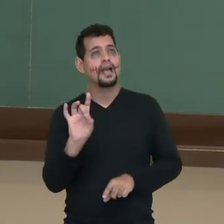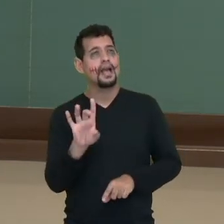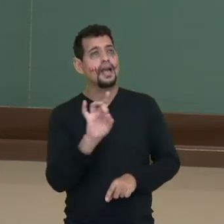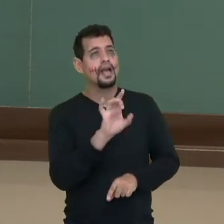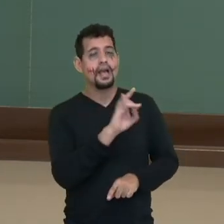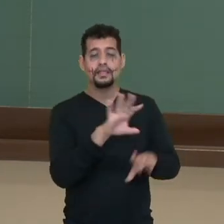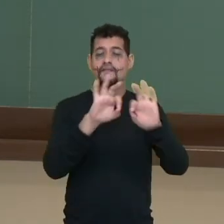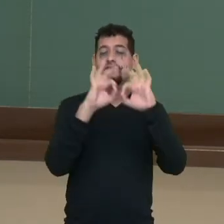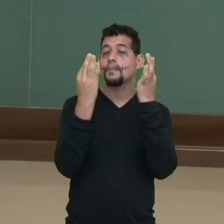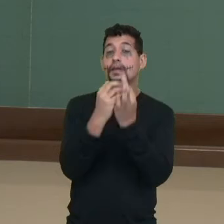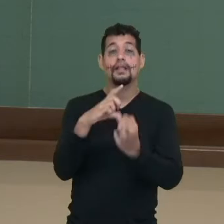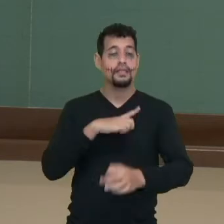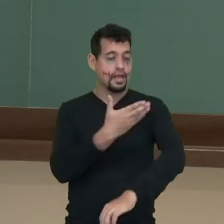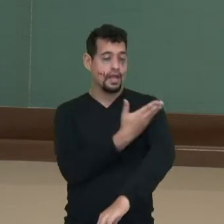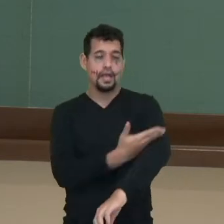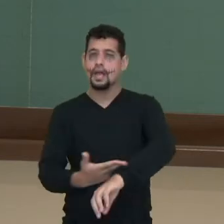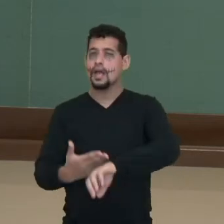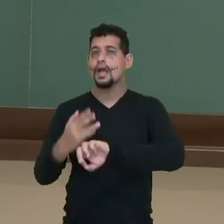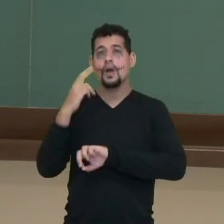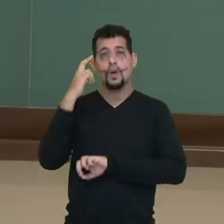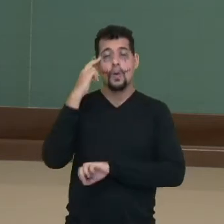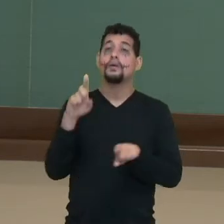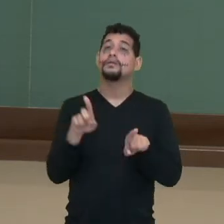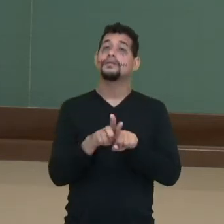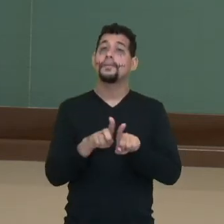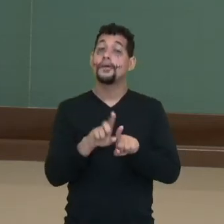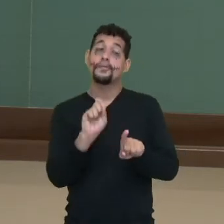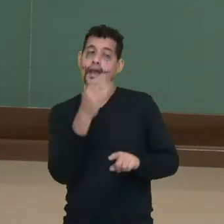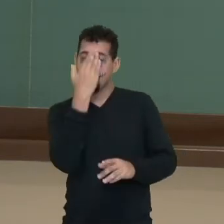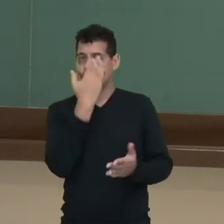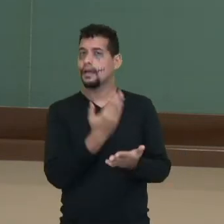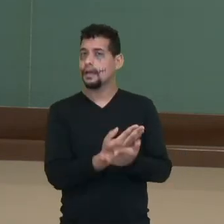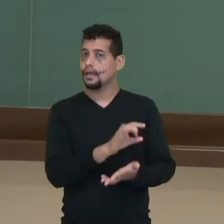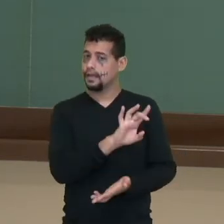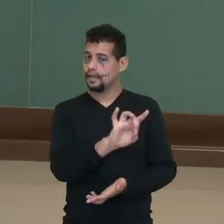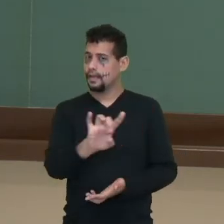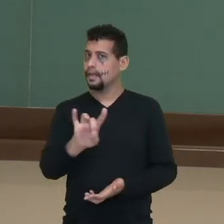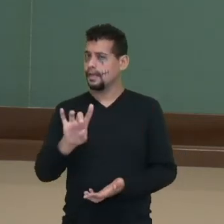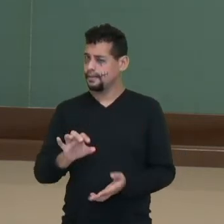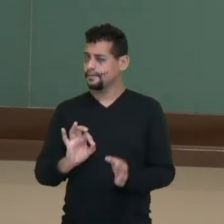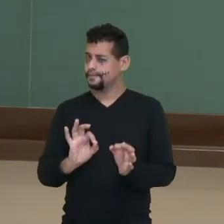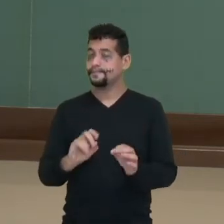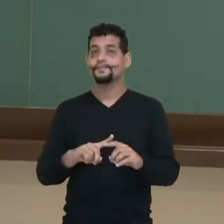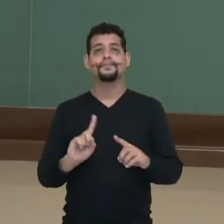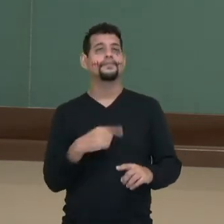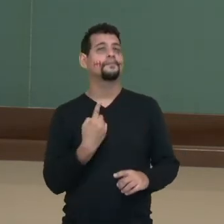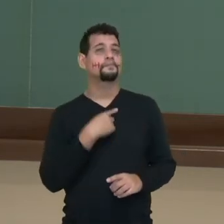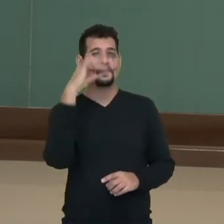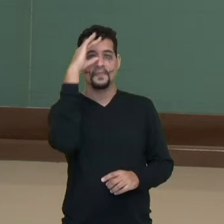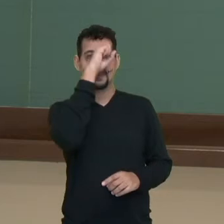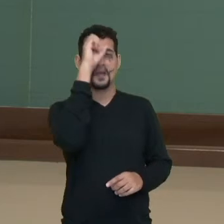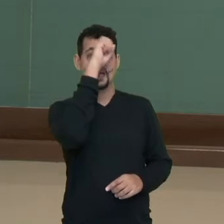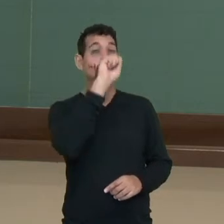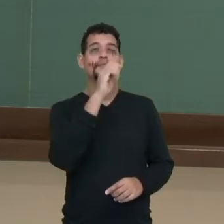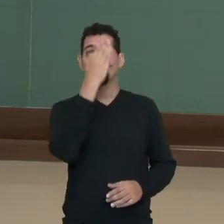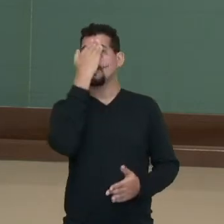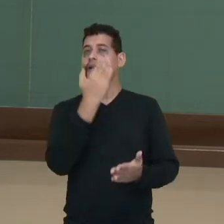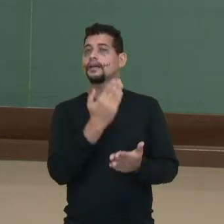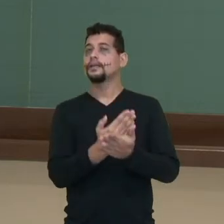família tem a sua cultura e a sua crença, certo? E aqui a gente aprendeu um pouco sobre a crença